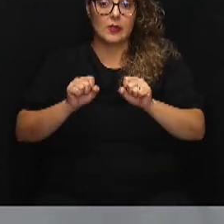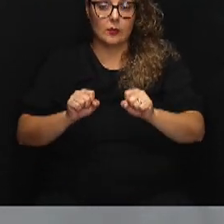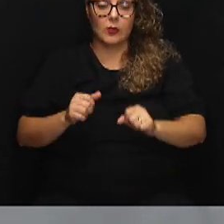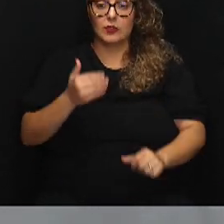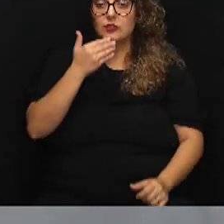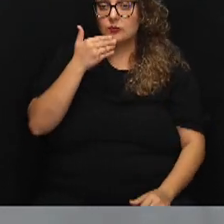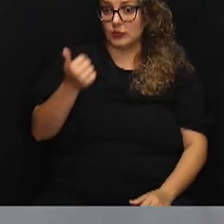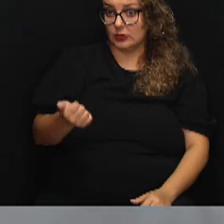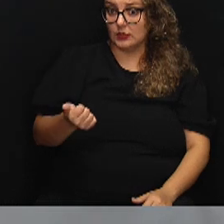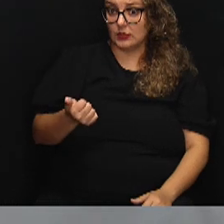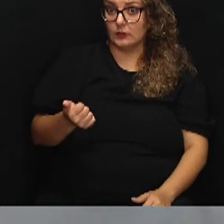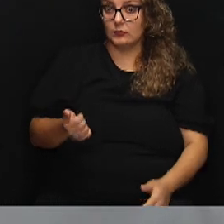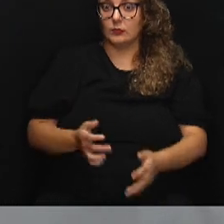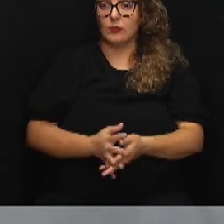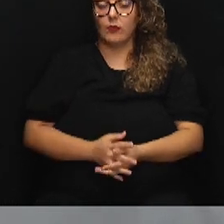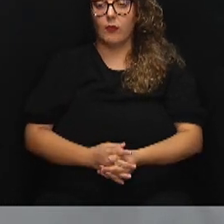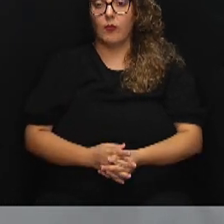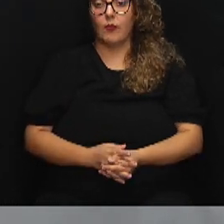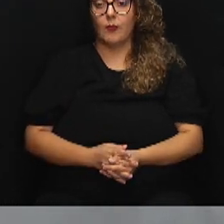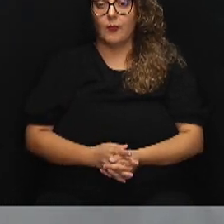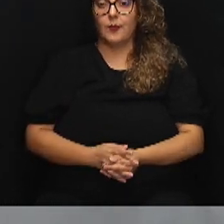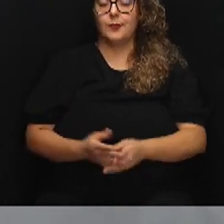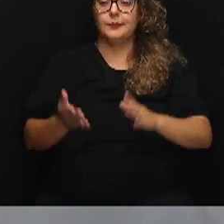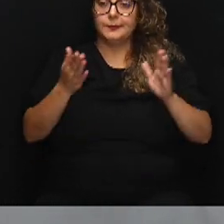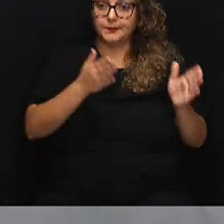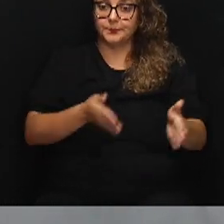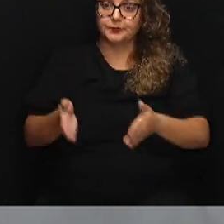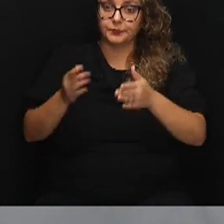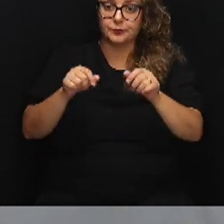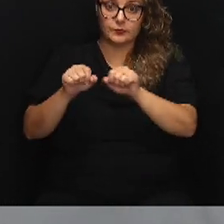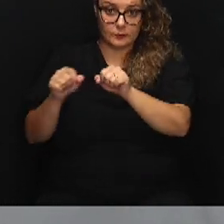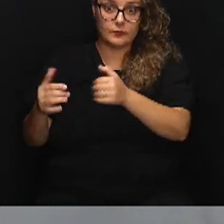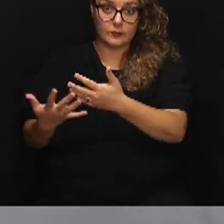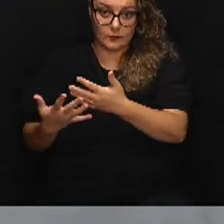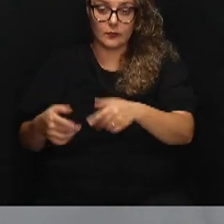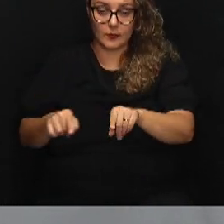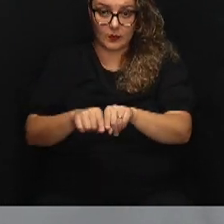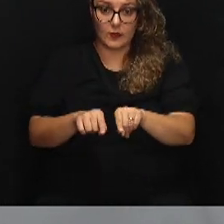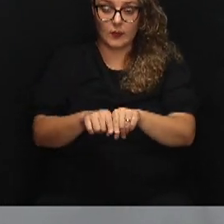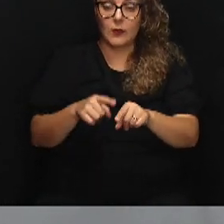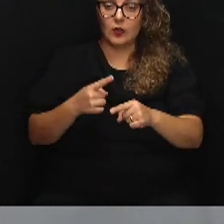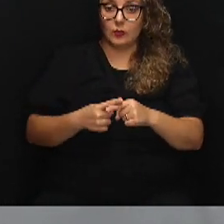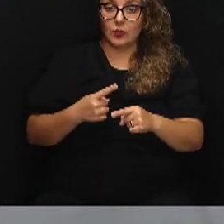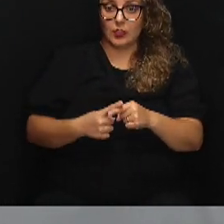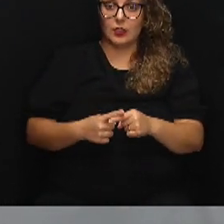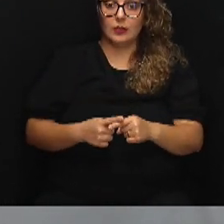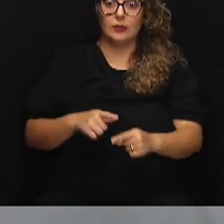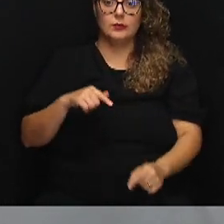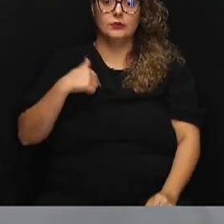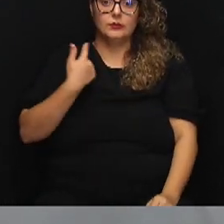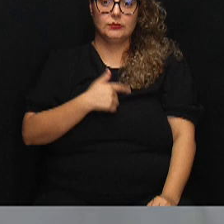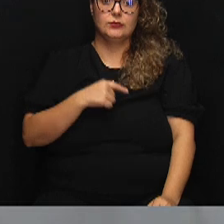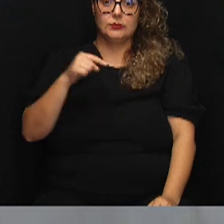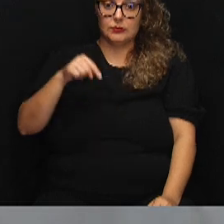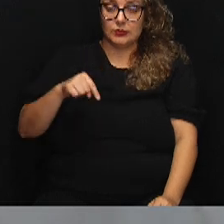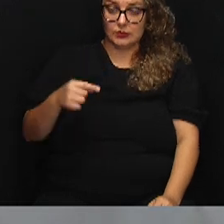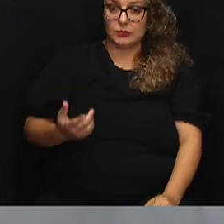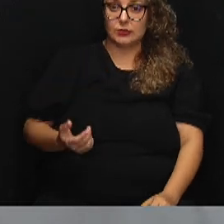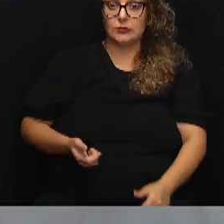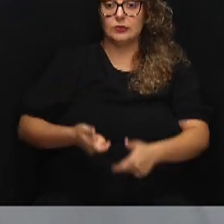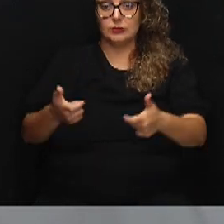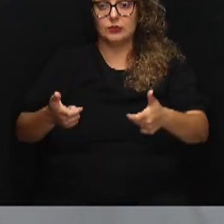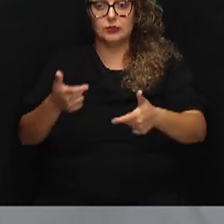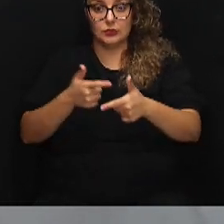melhorar a produtividade na área agrícola, tá? Porque nós, aqui um dos problemas é